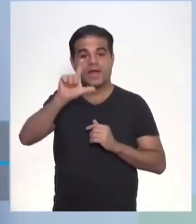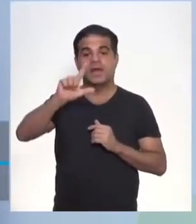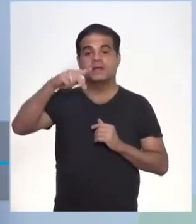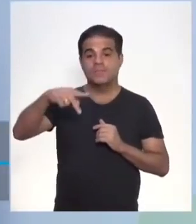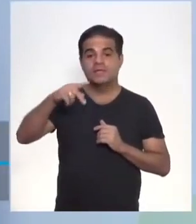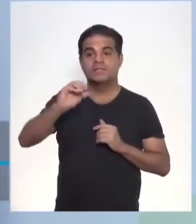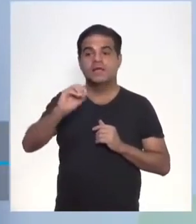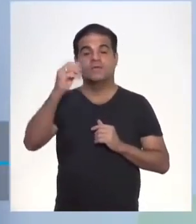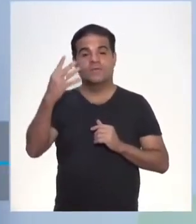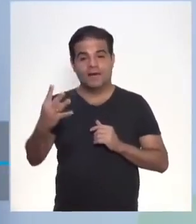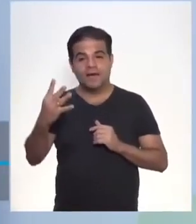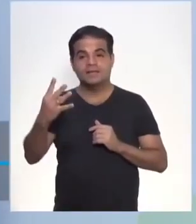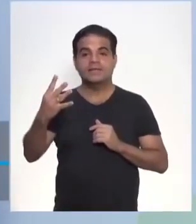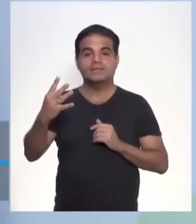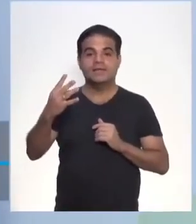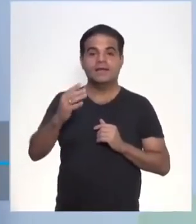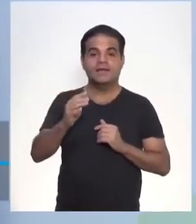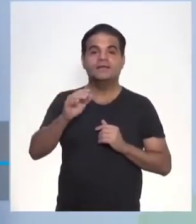LP04B.